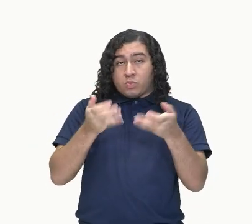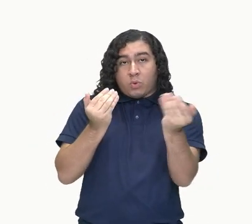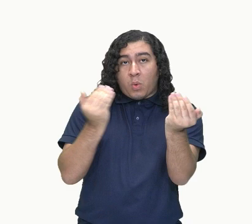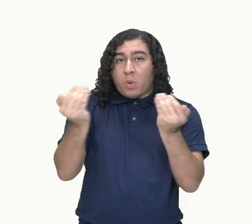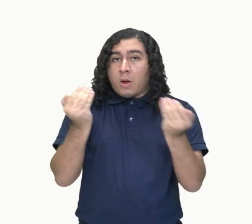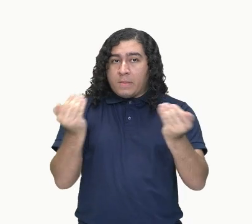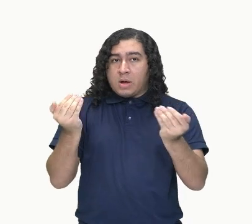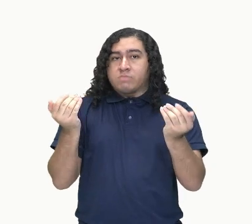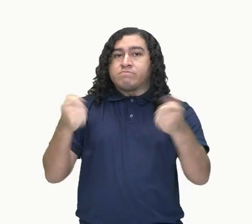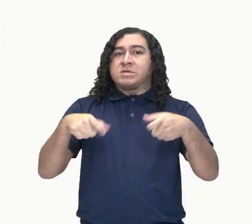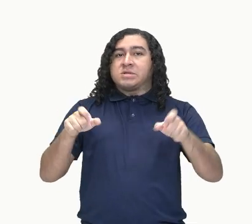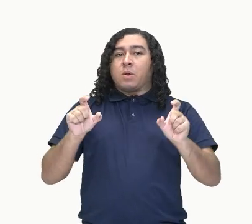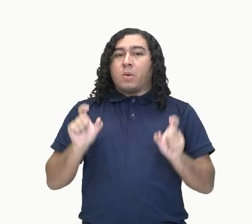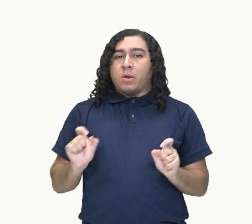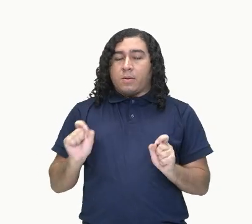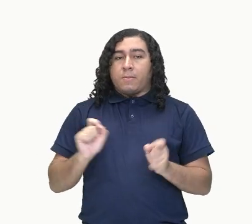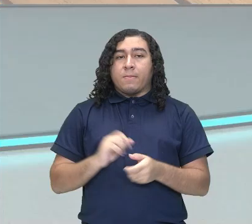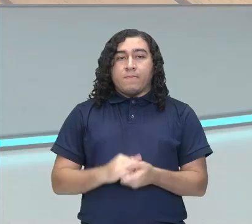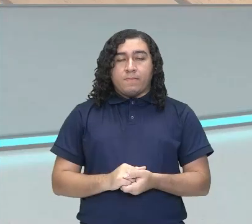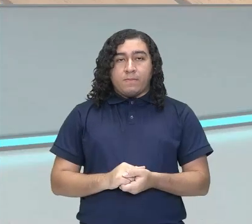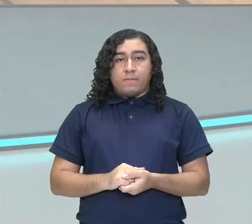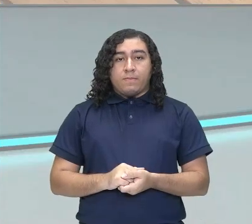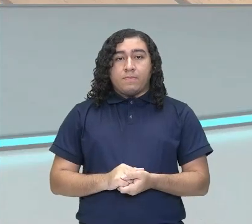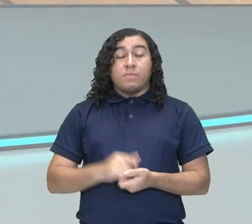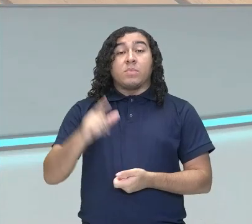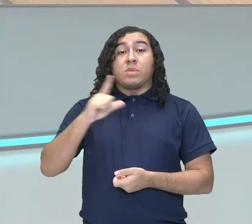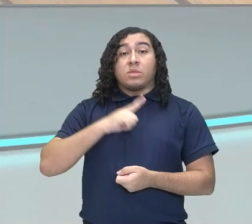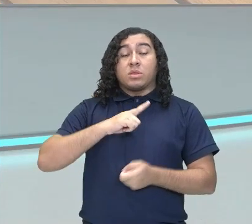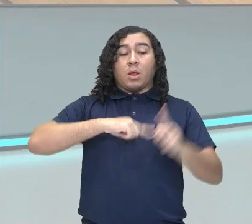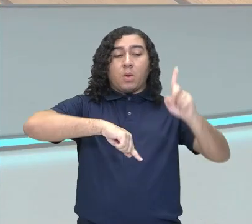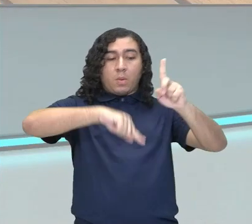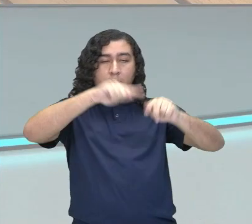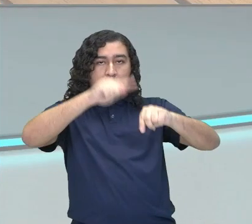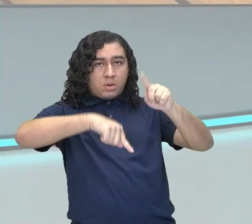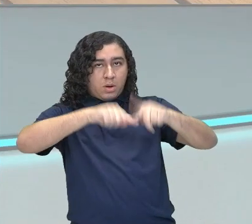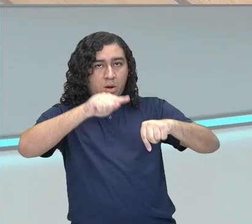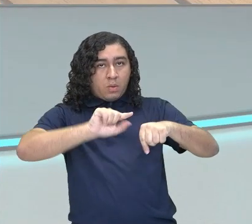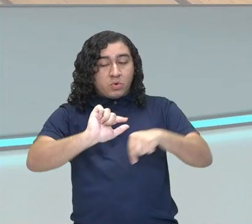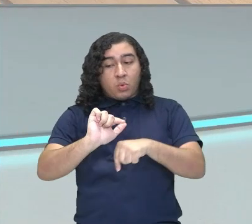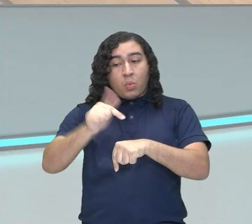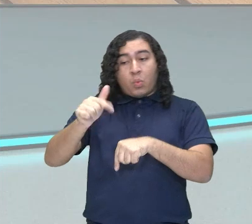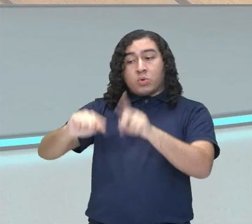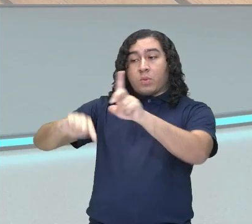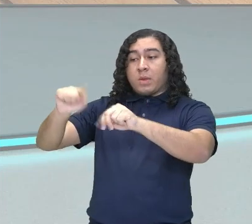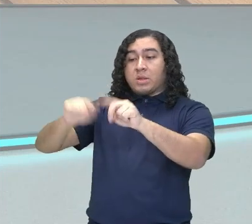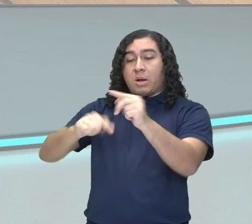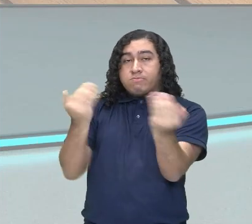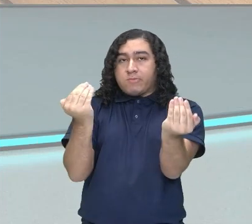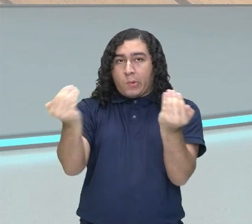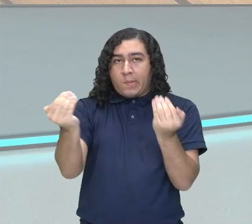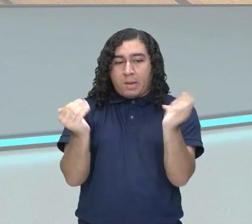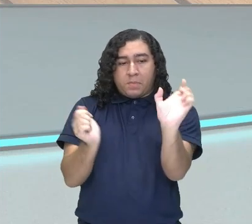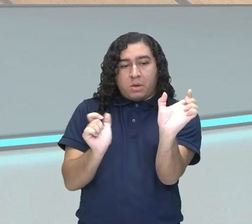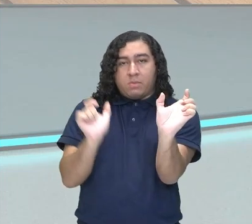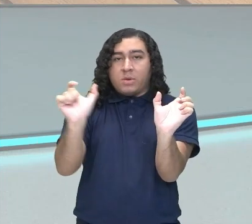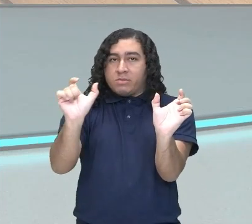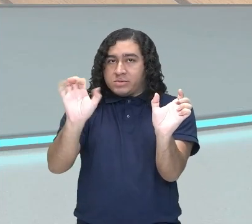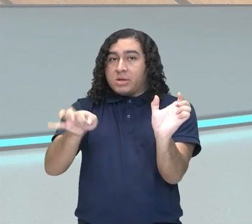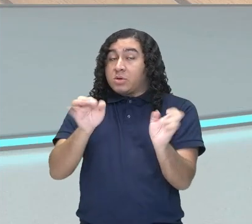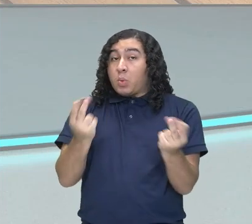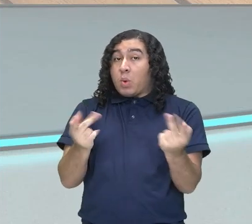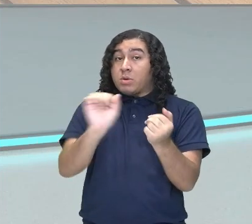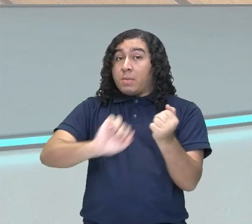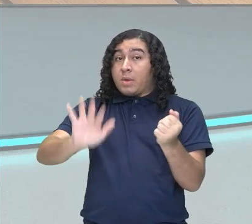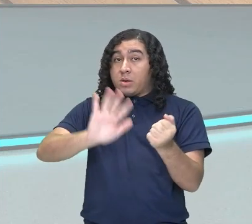vou precisar de um objeto e um outro objeto. Como vocês podem ver aqui na imagem, né? Eu